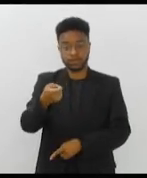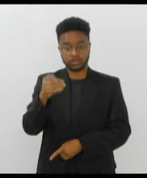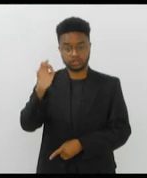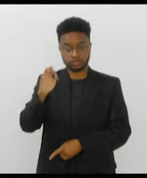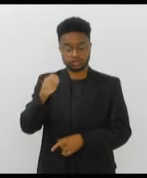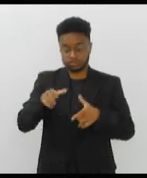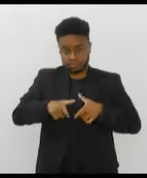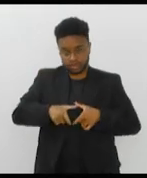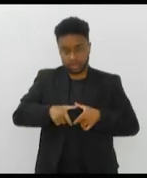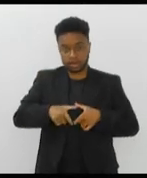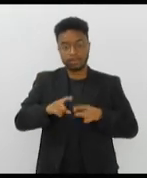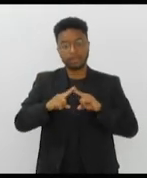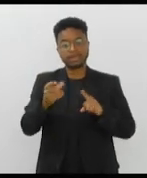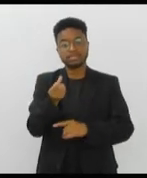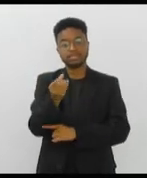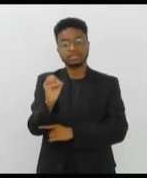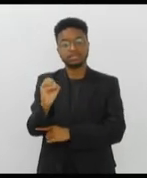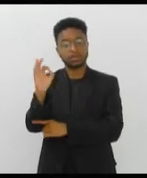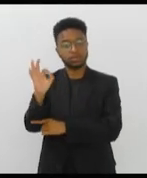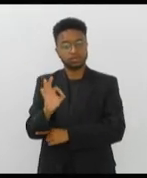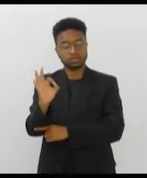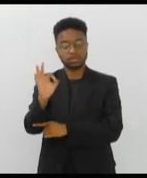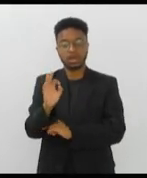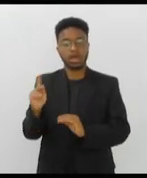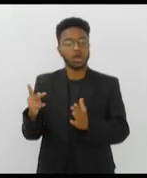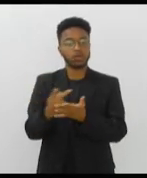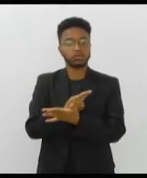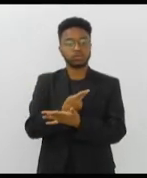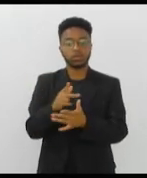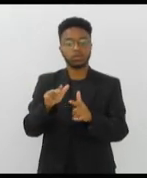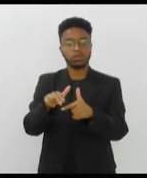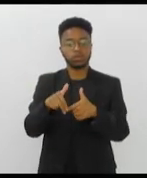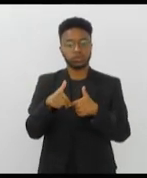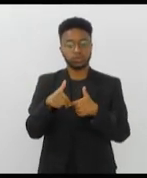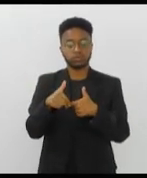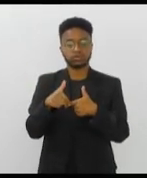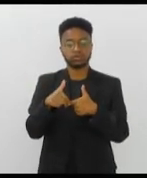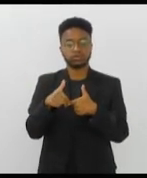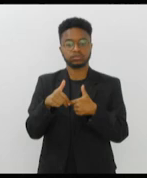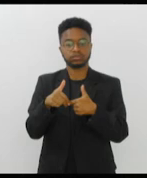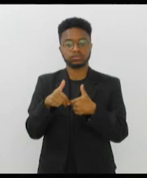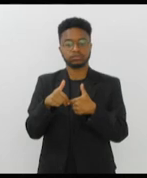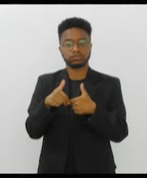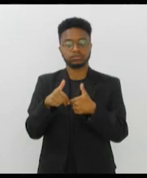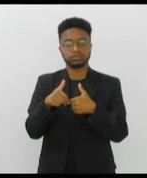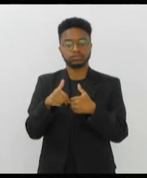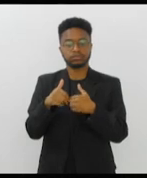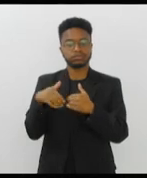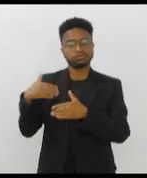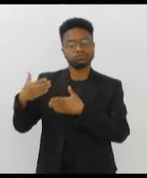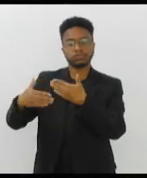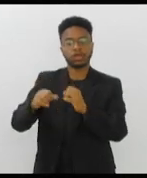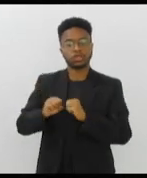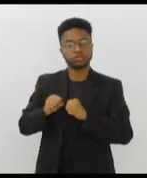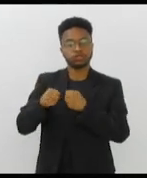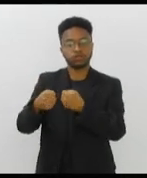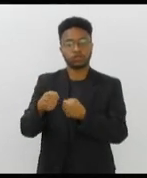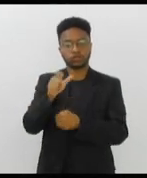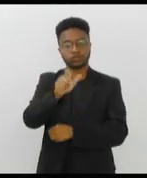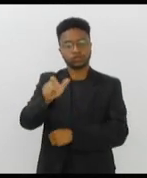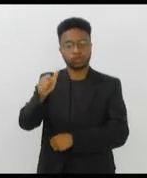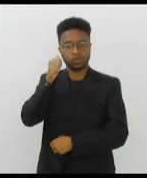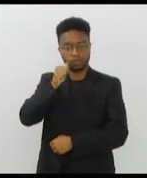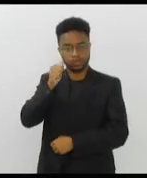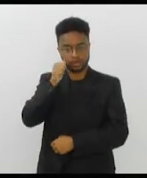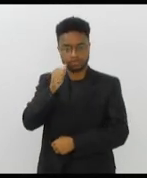60% delas se deve ao desempenho das mulheres. Se